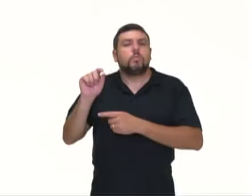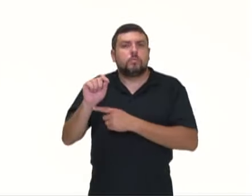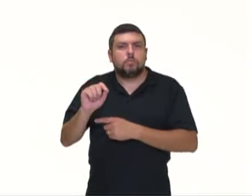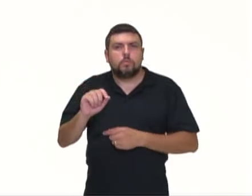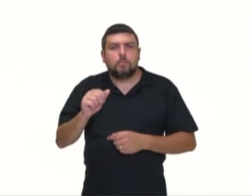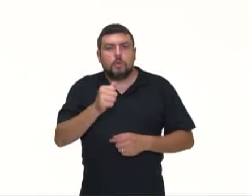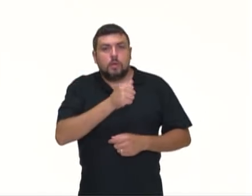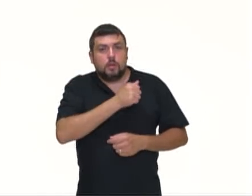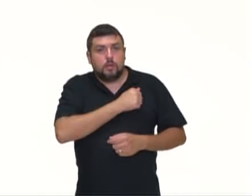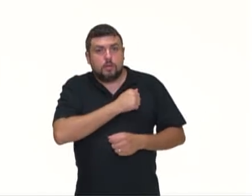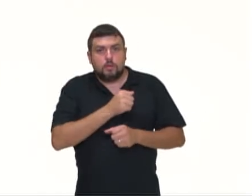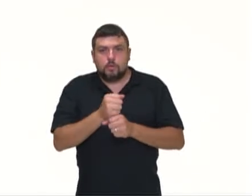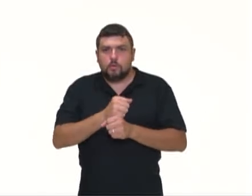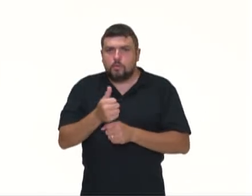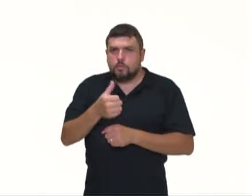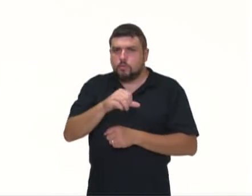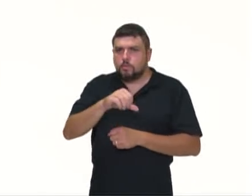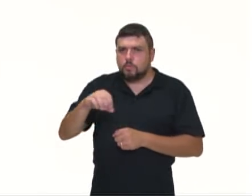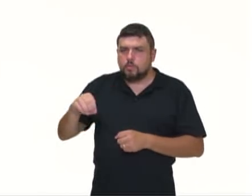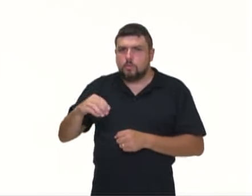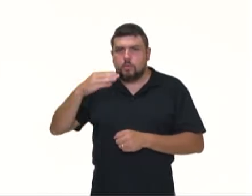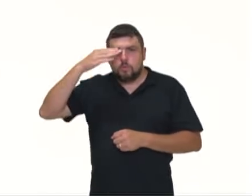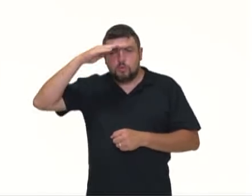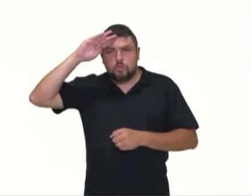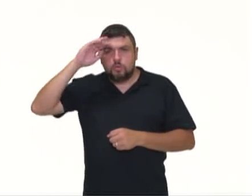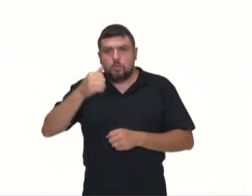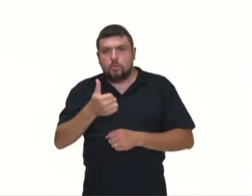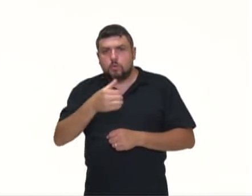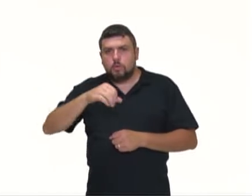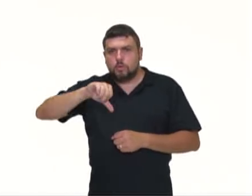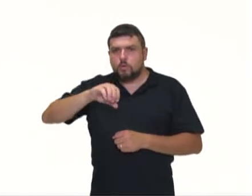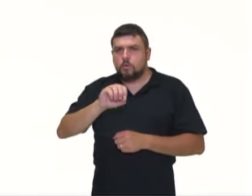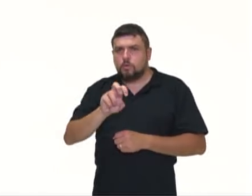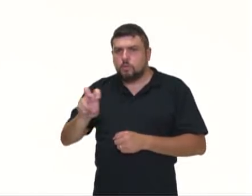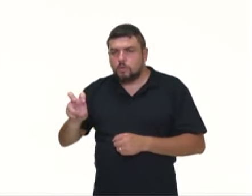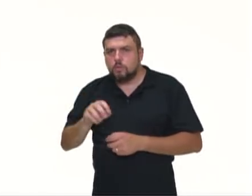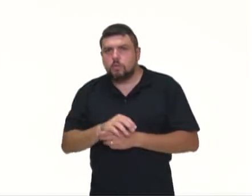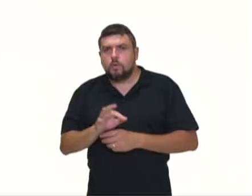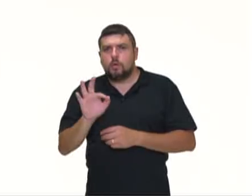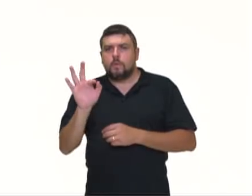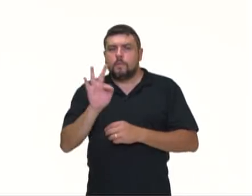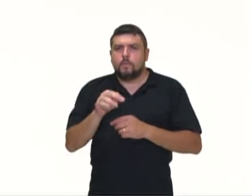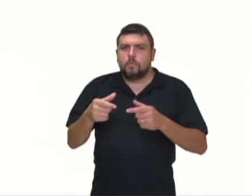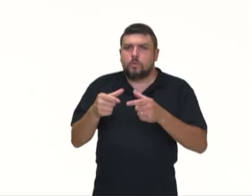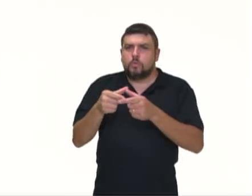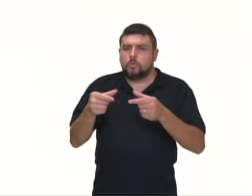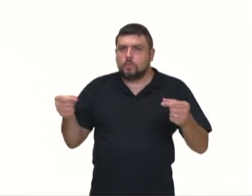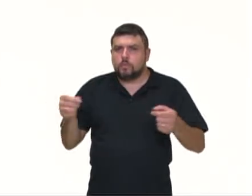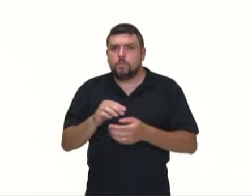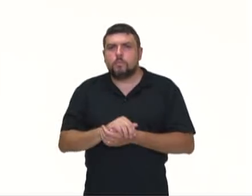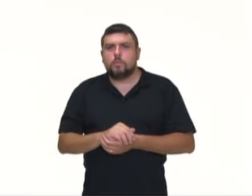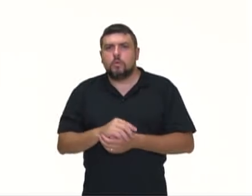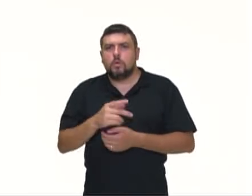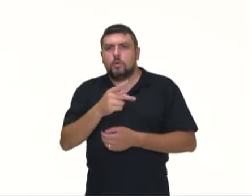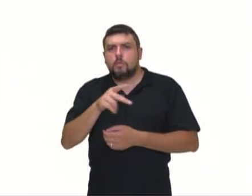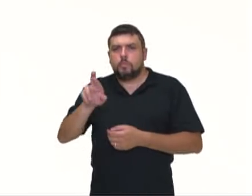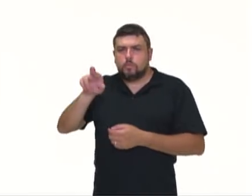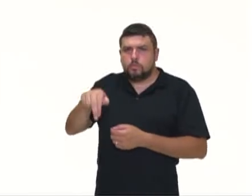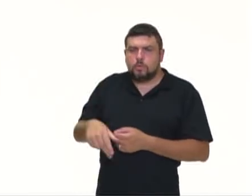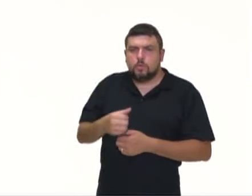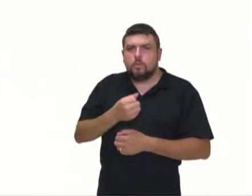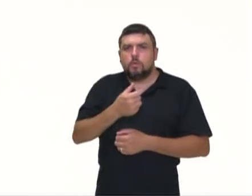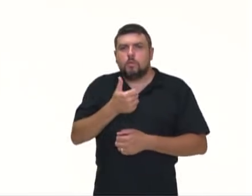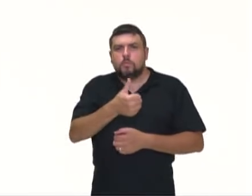Canadá em 1900, Cuba em 1905, a Filipinas e Japão em 1908, Porto Rico em